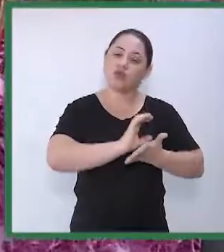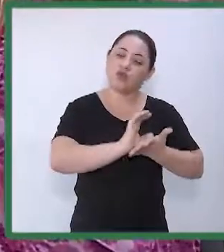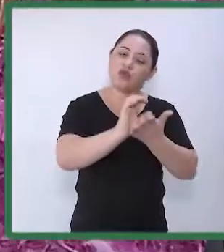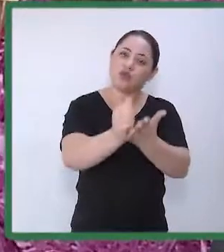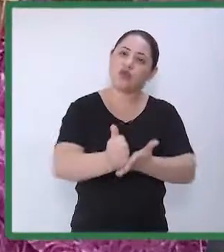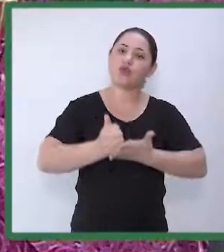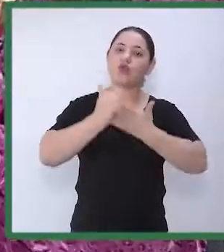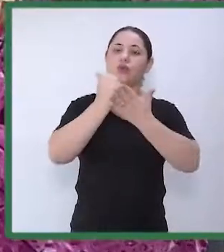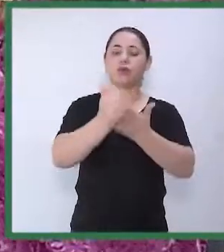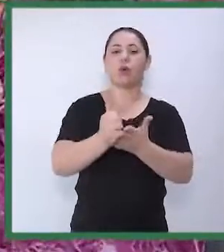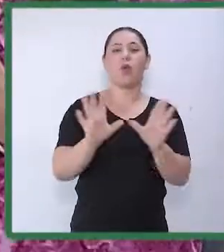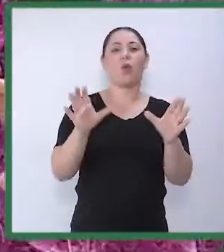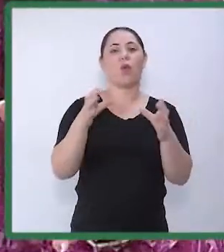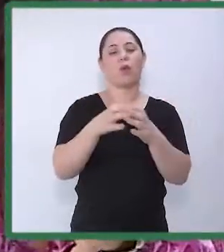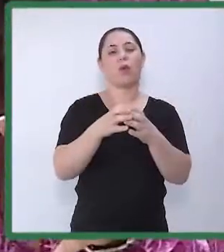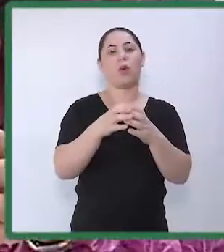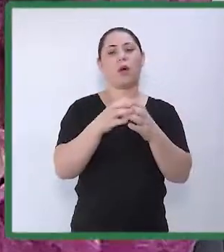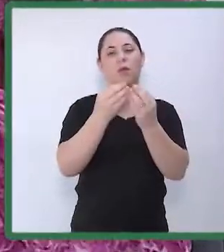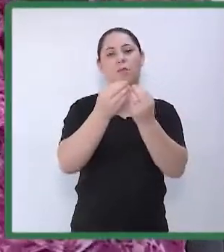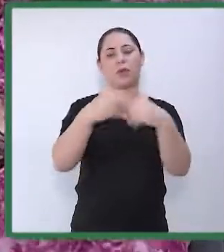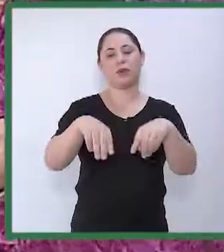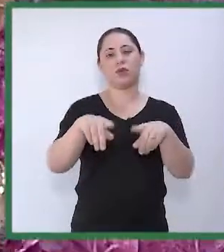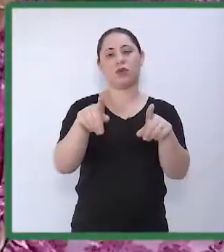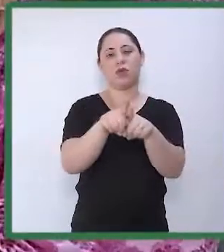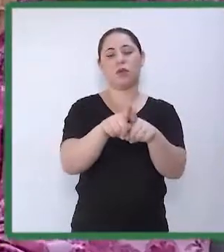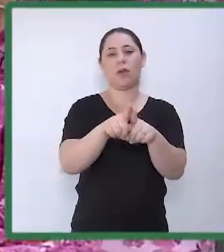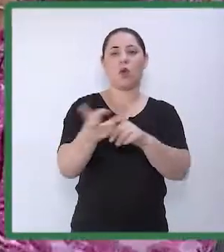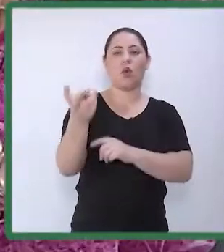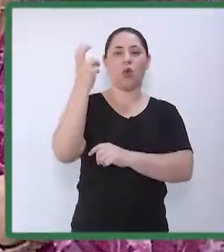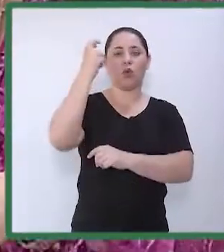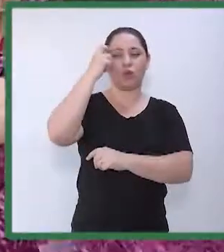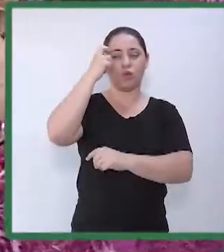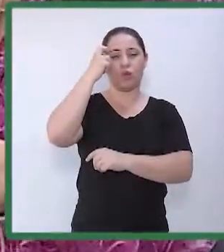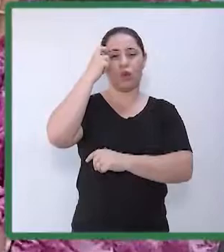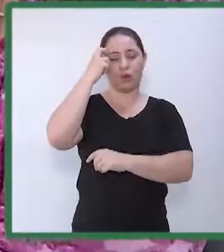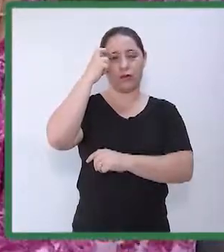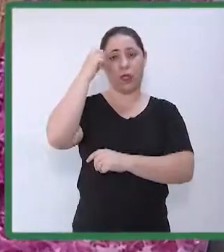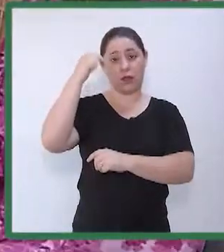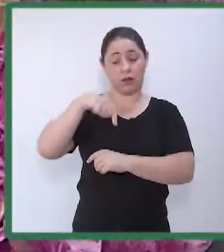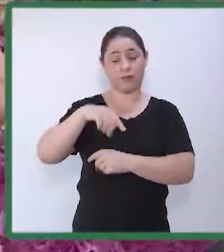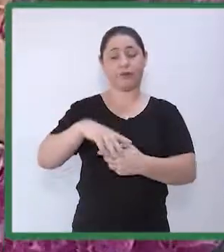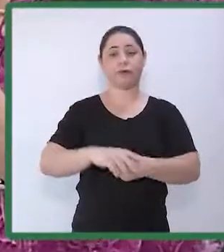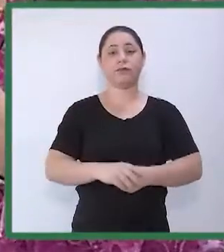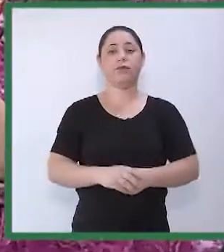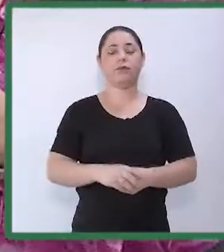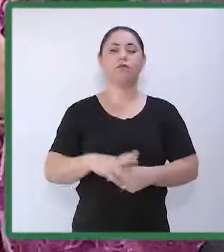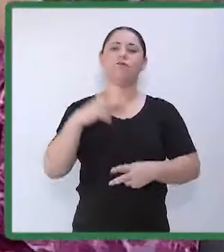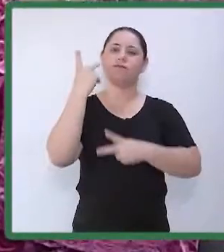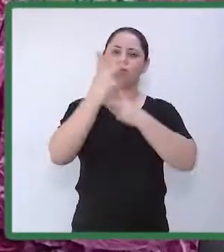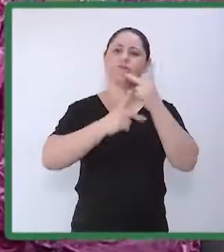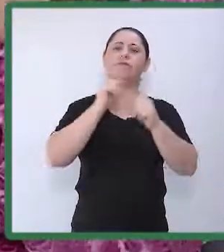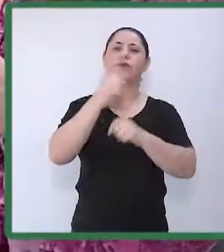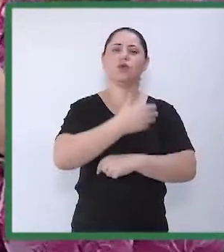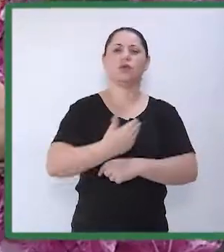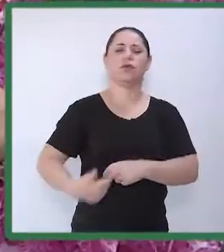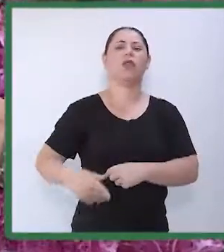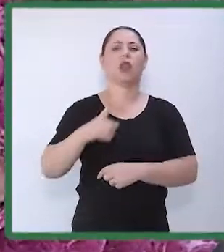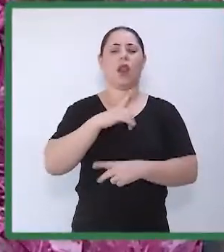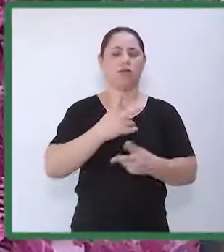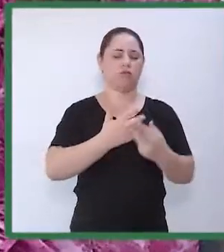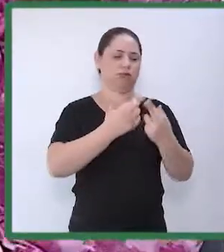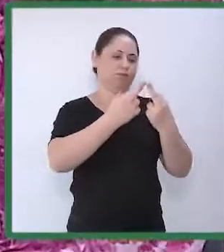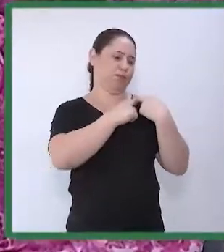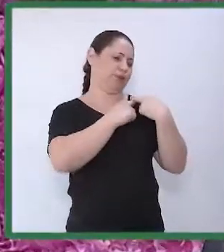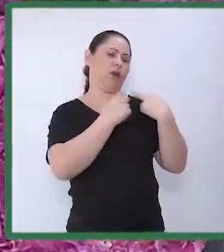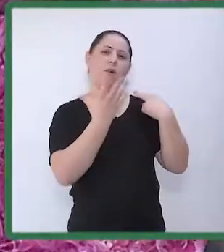sustentação, principalmente à classe mais atingida, que foi a questão da cultura, os nossos artistas. Então, assim, eu falo que o nosso governador teve